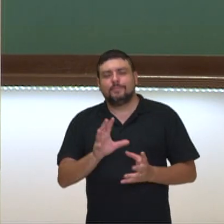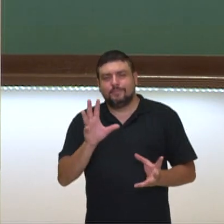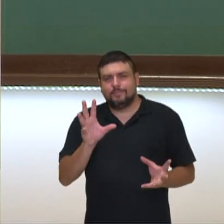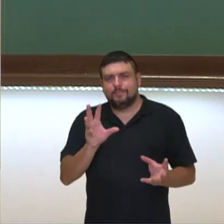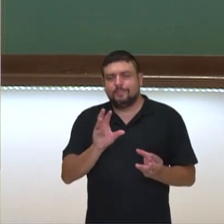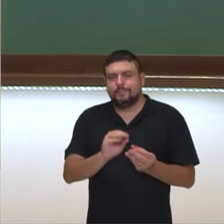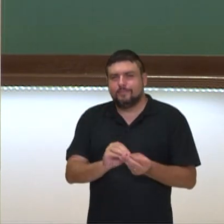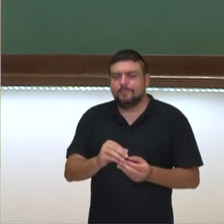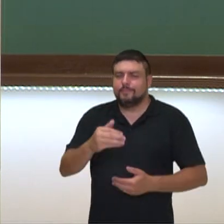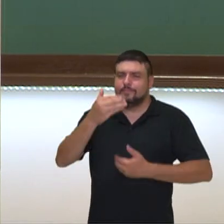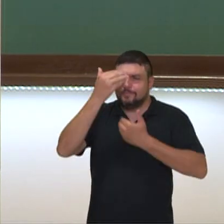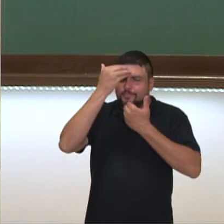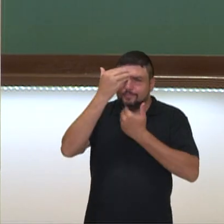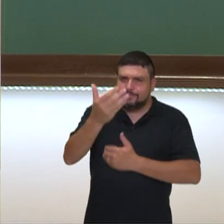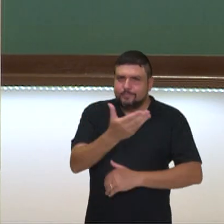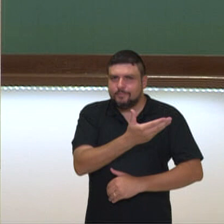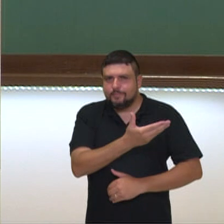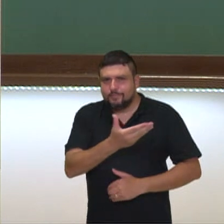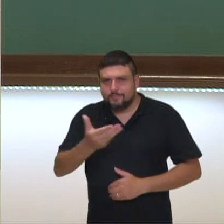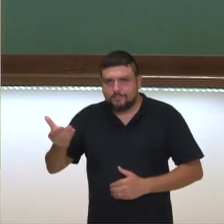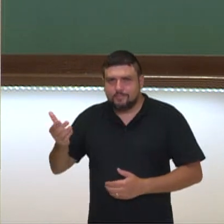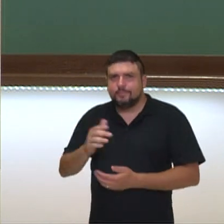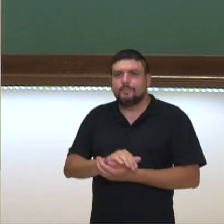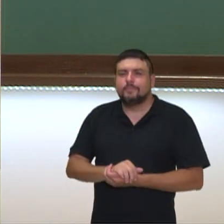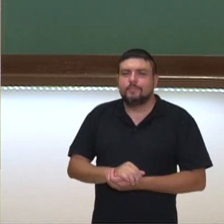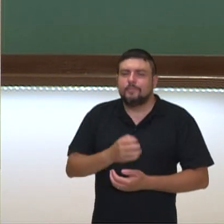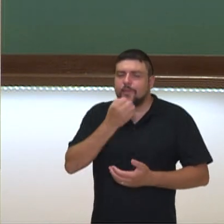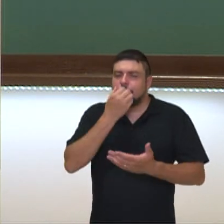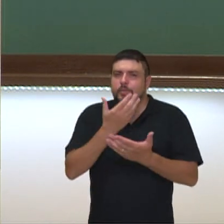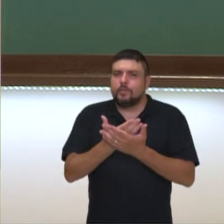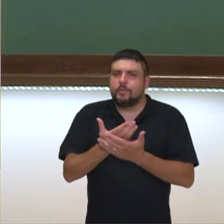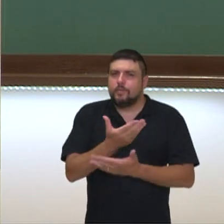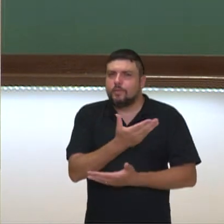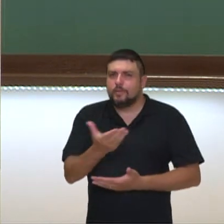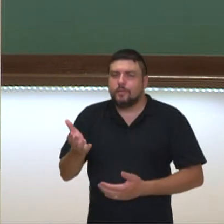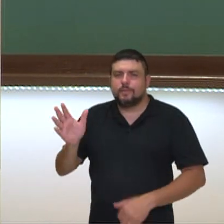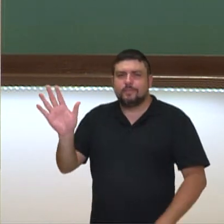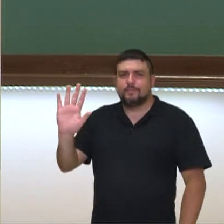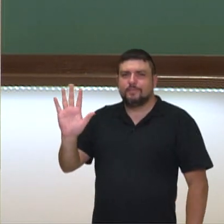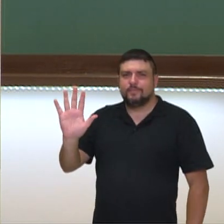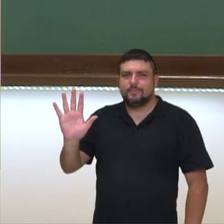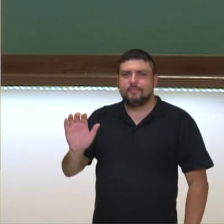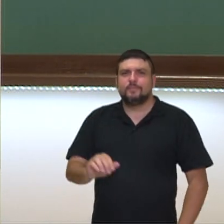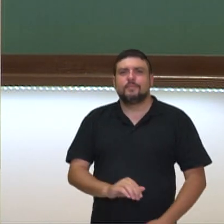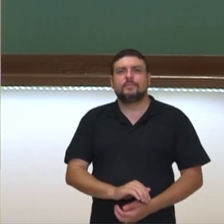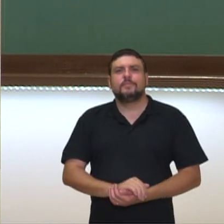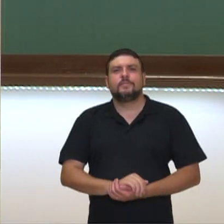pessoal. Thank you very much. Muito obrigado. Bons estudos para vocês. Bye, bye.